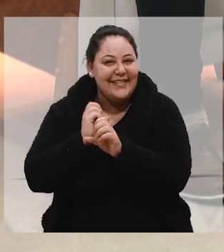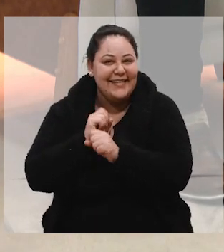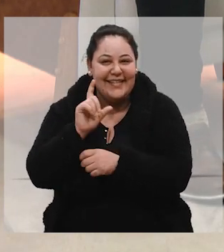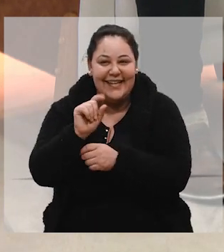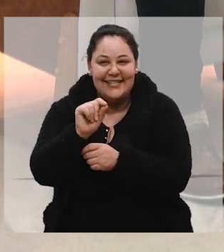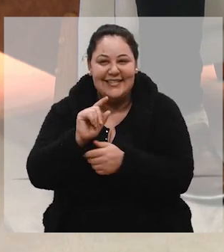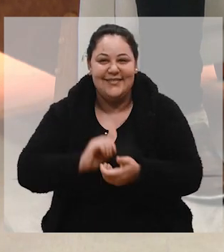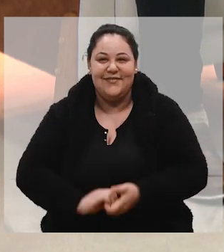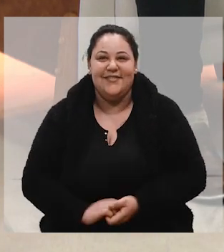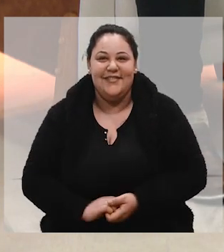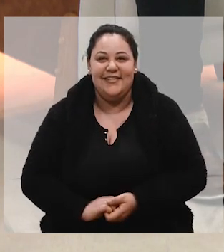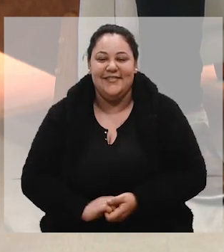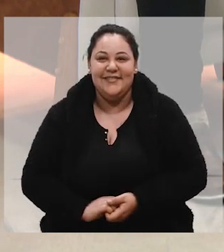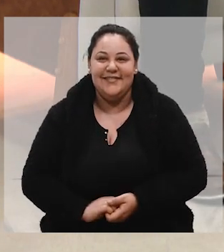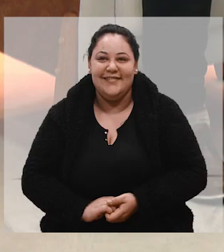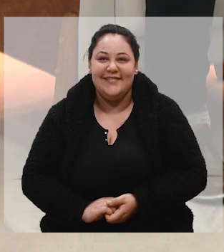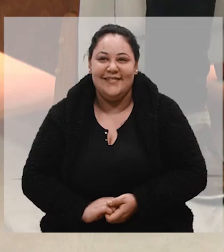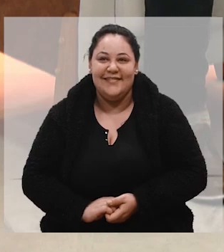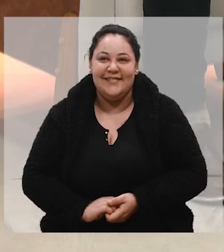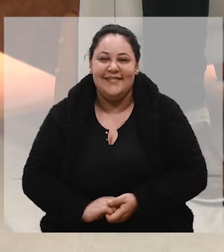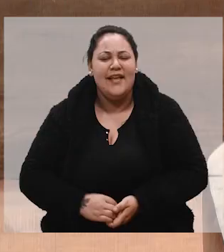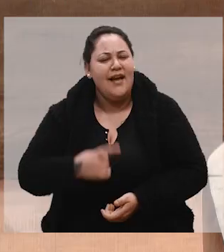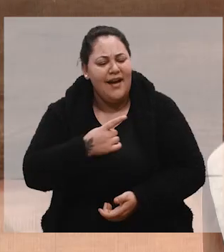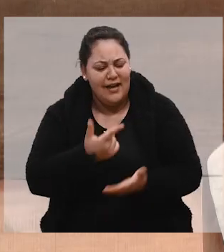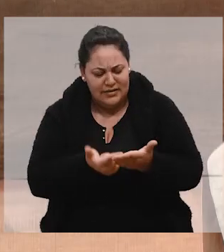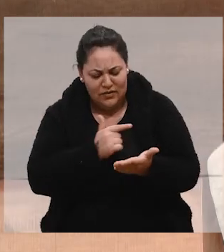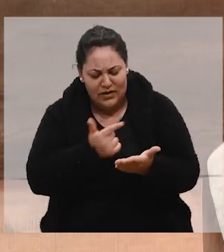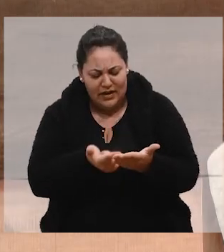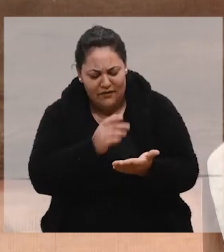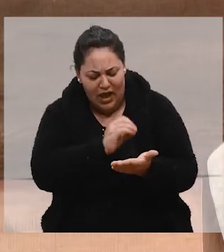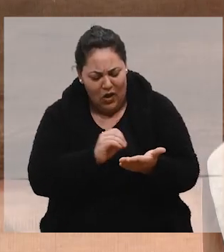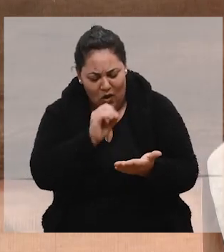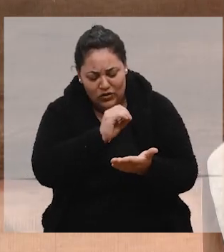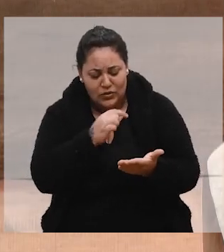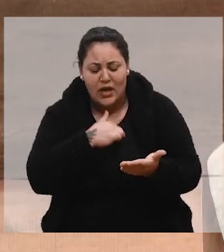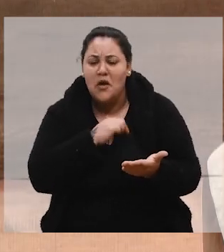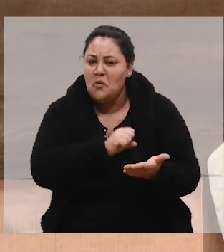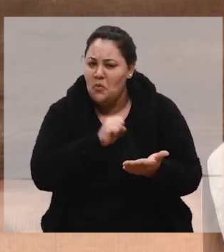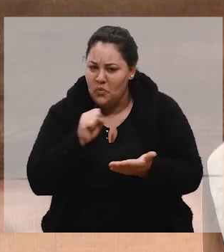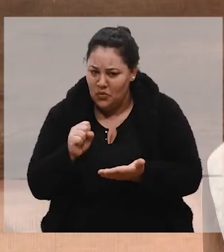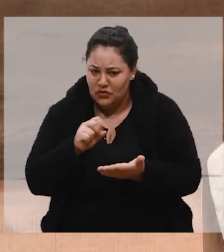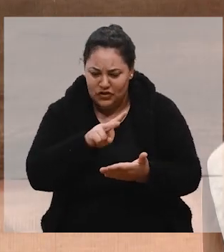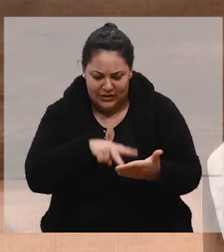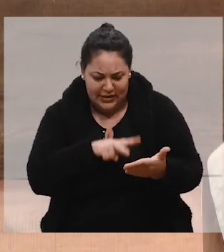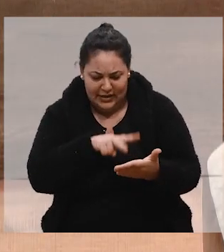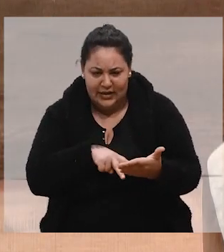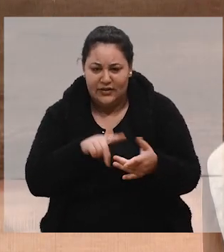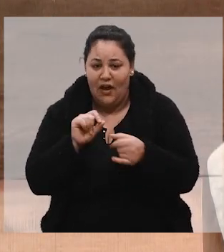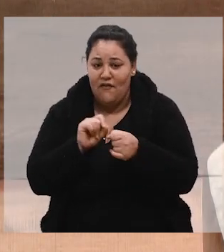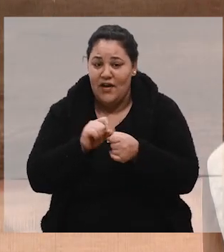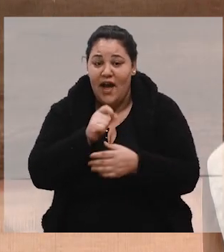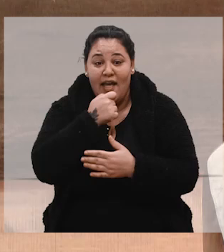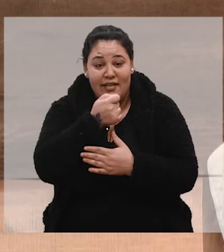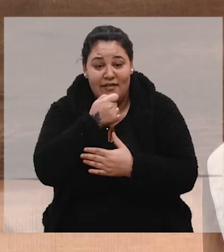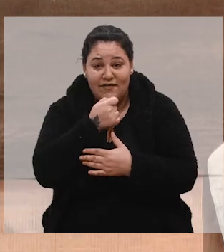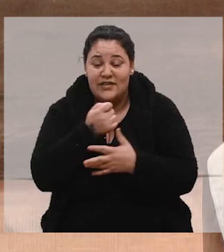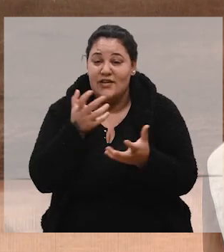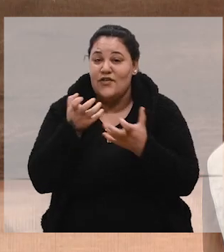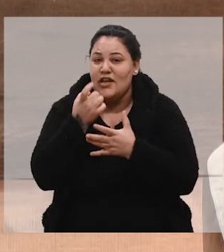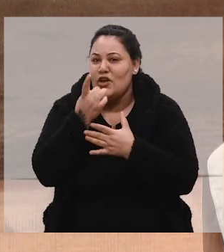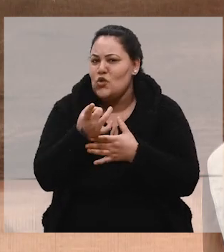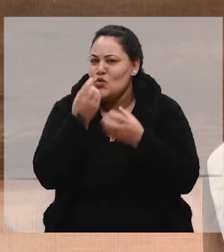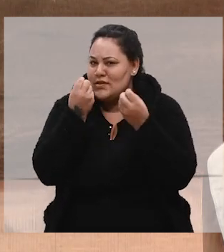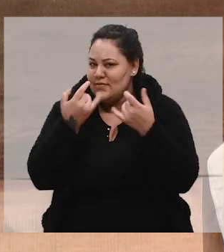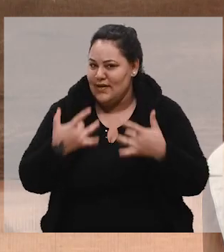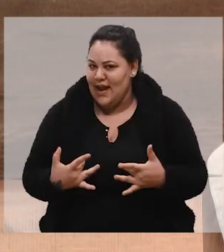Parabéns, nota 10. Arthur, o livro é sensacional, eu pude ler me preparando aqui para a entrevista.